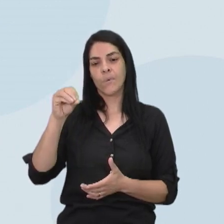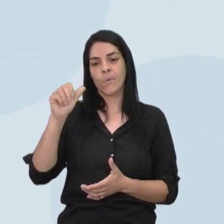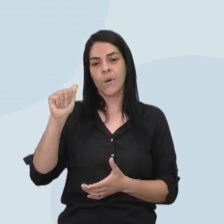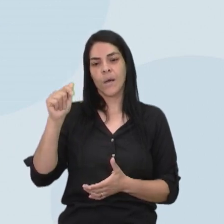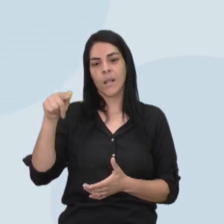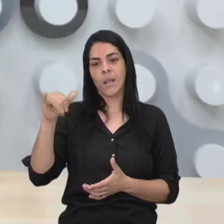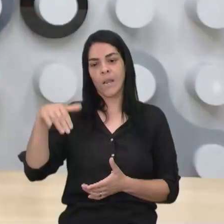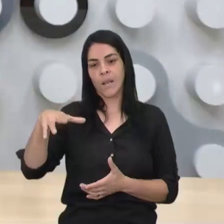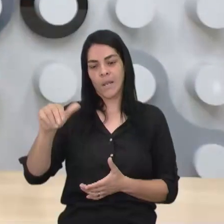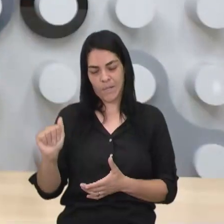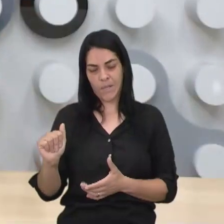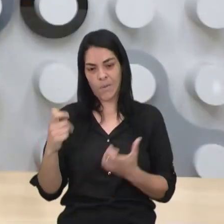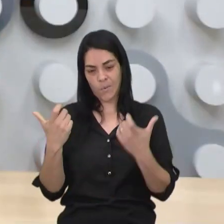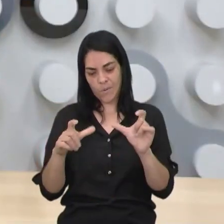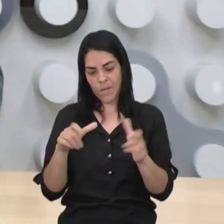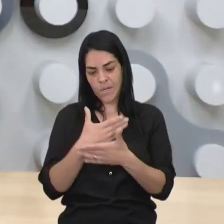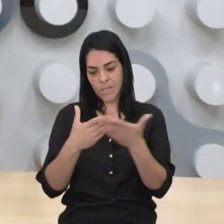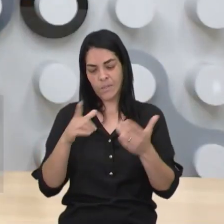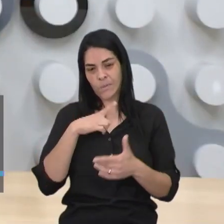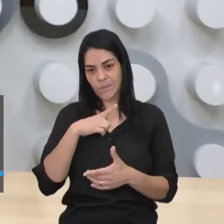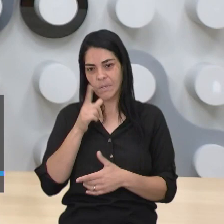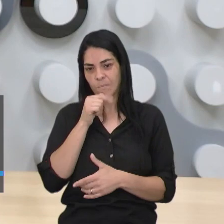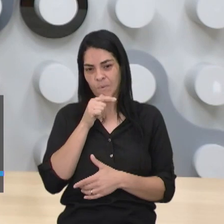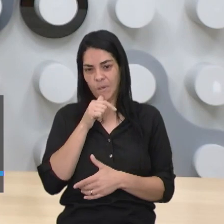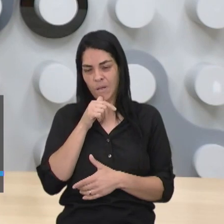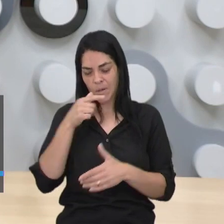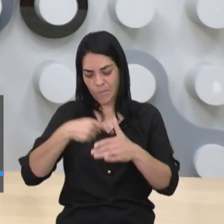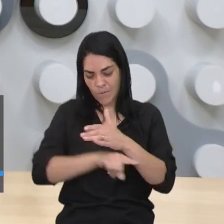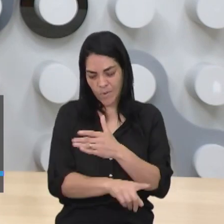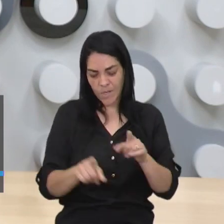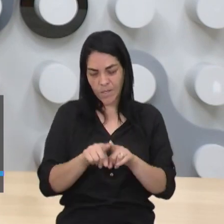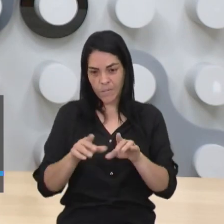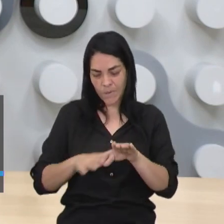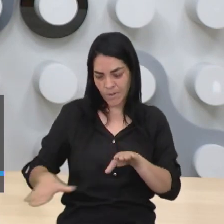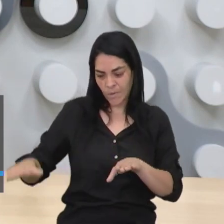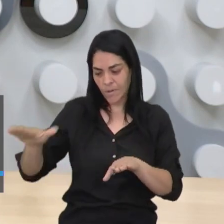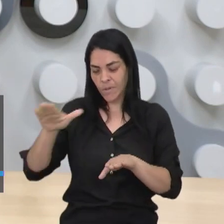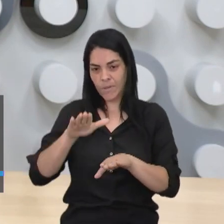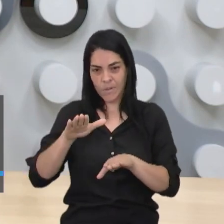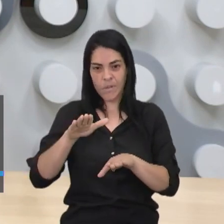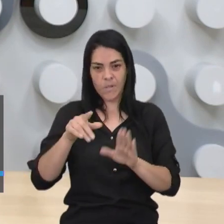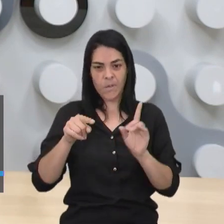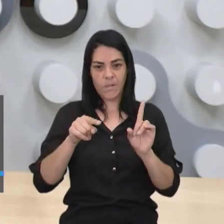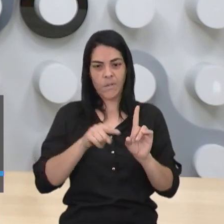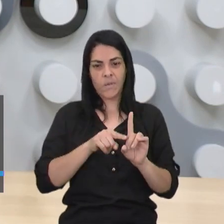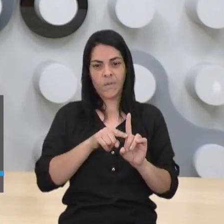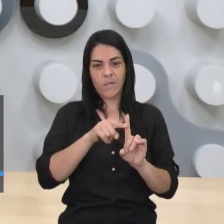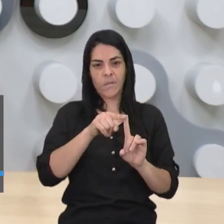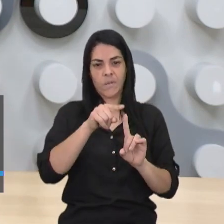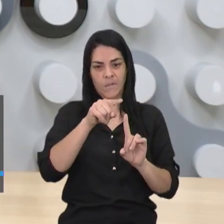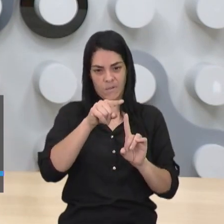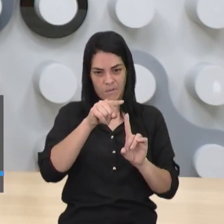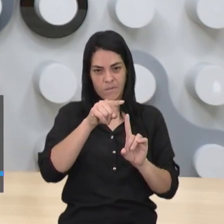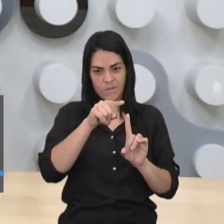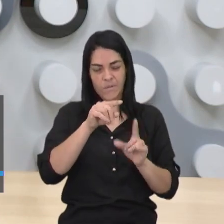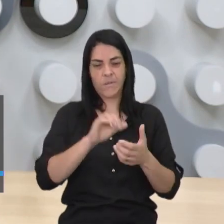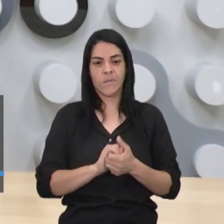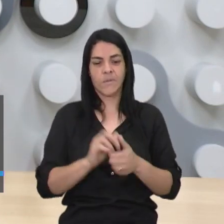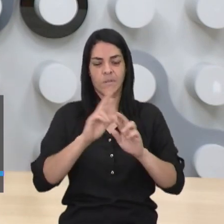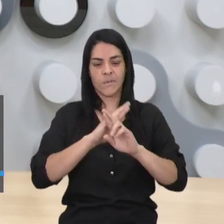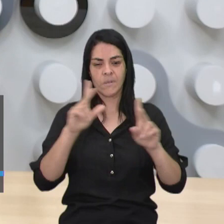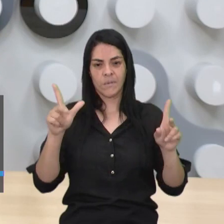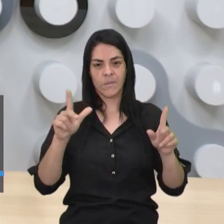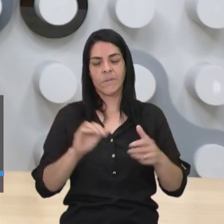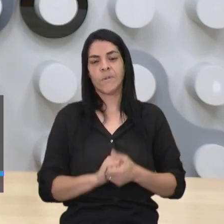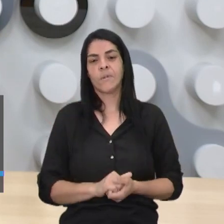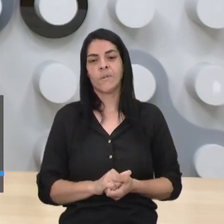tem água nas profundezas e na superfície, com temperaturas e salinidade